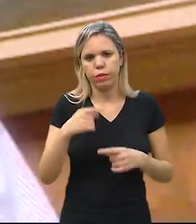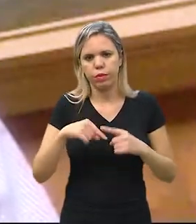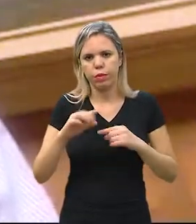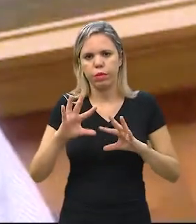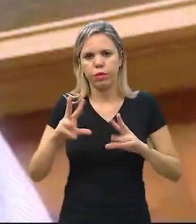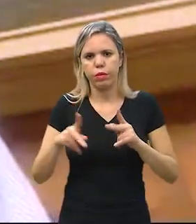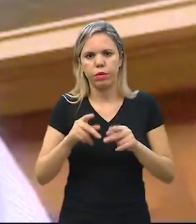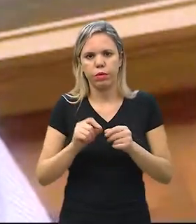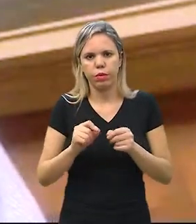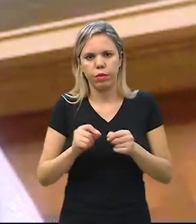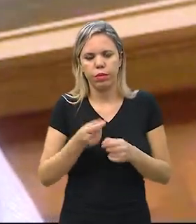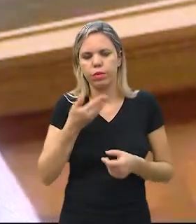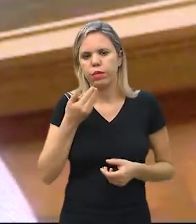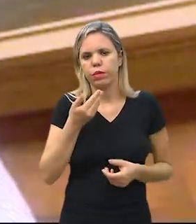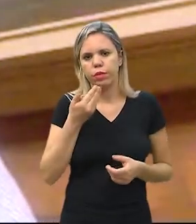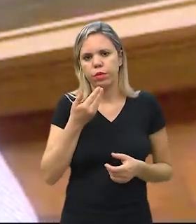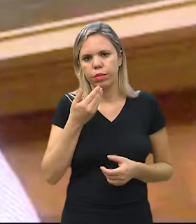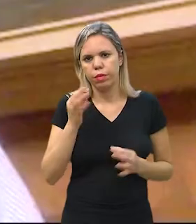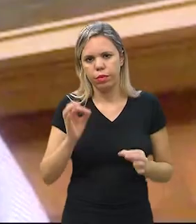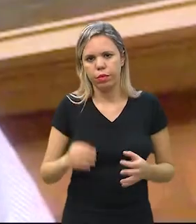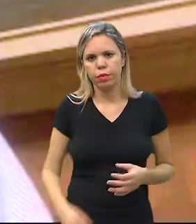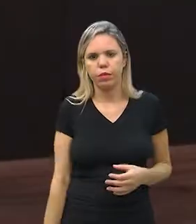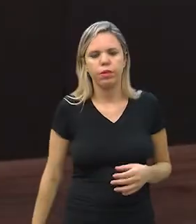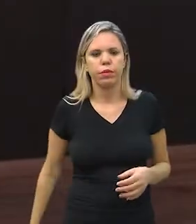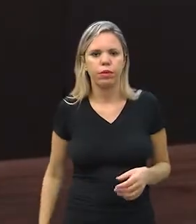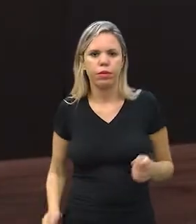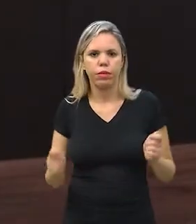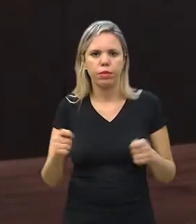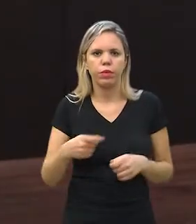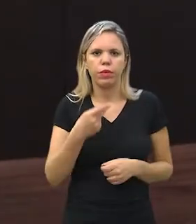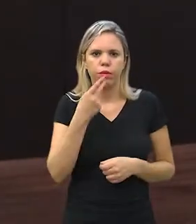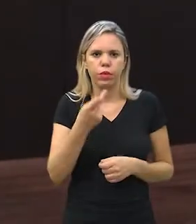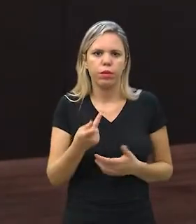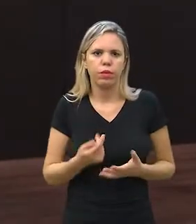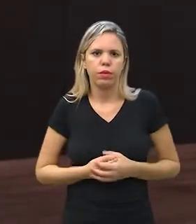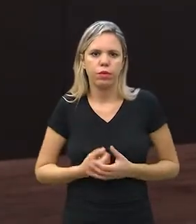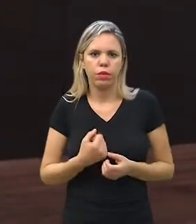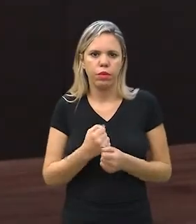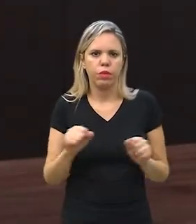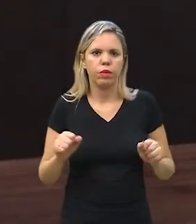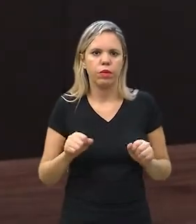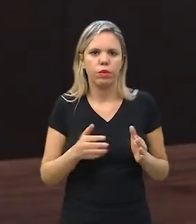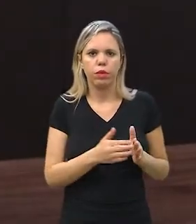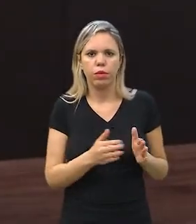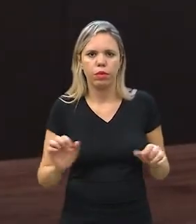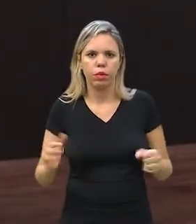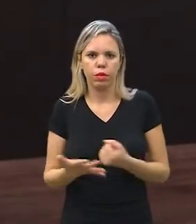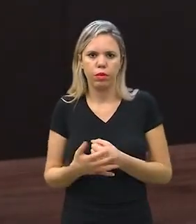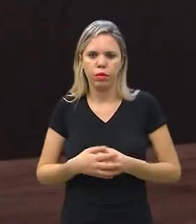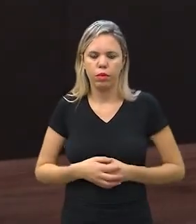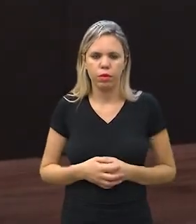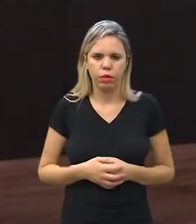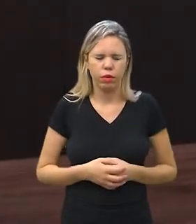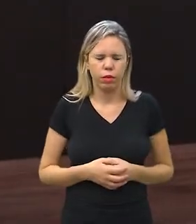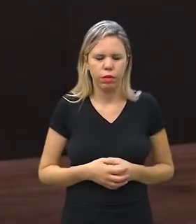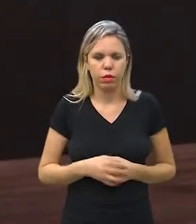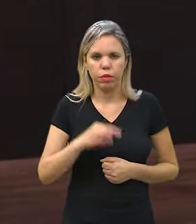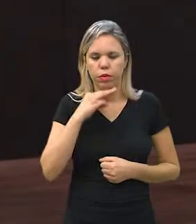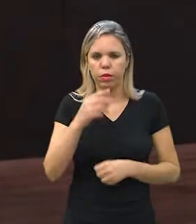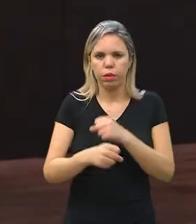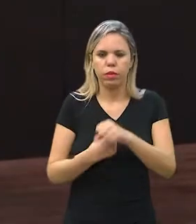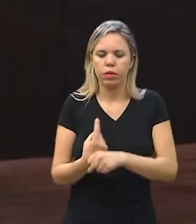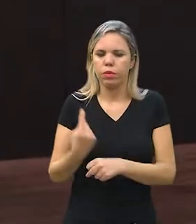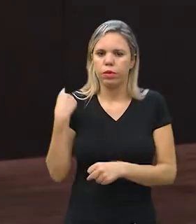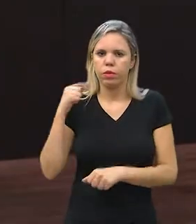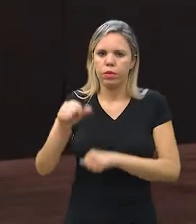que todo mundo pode fazer com facilidade e vai dar muito certo. Impossível não falar, Eduardo, dos tempos da pandemia, que desde março